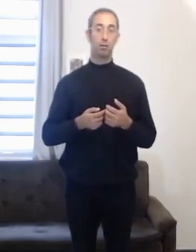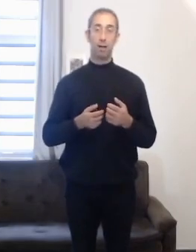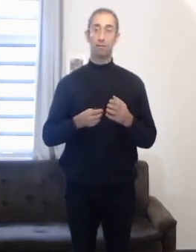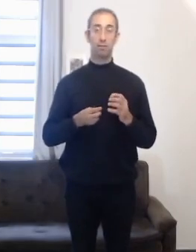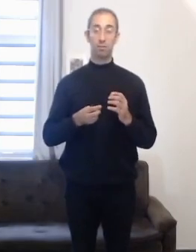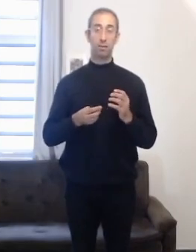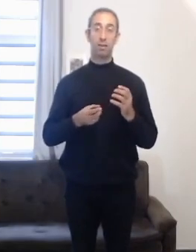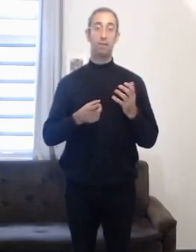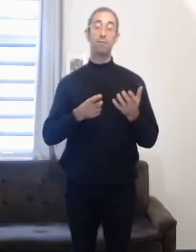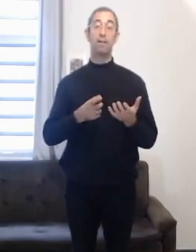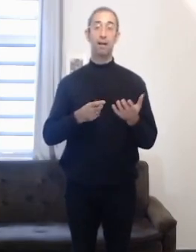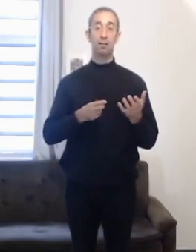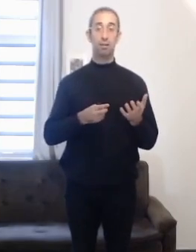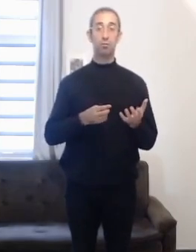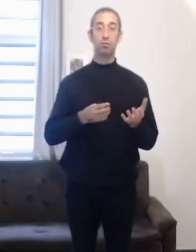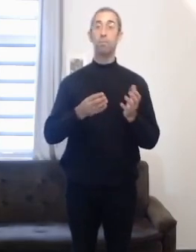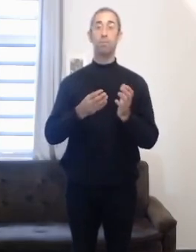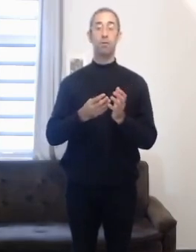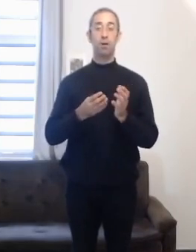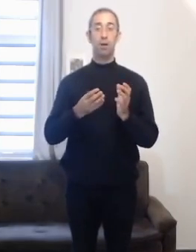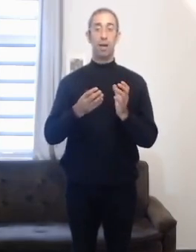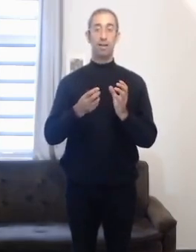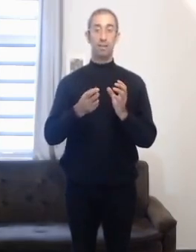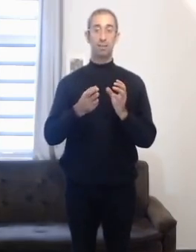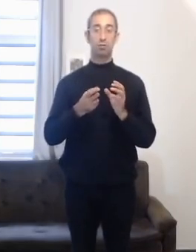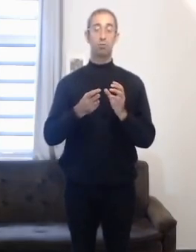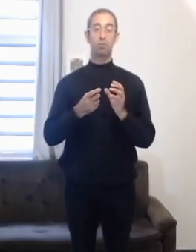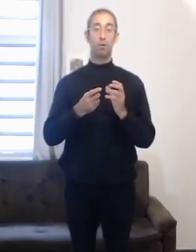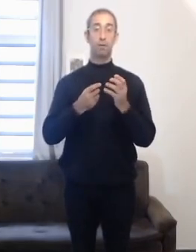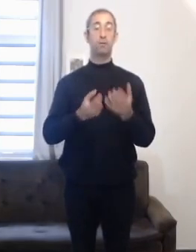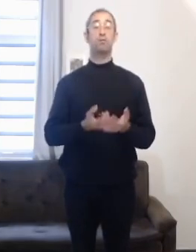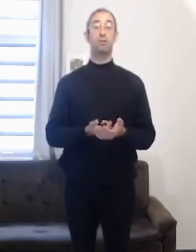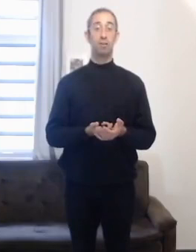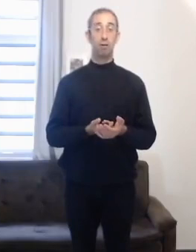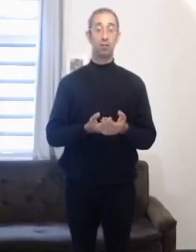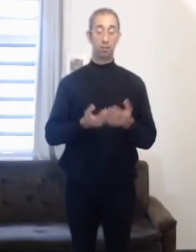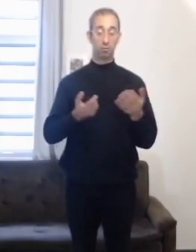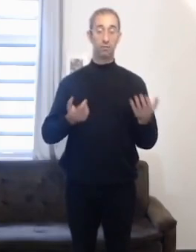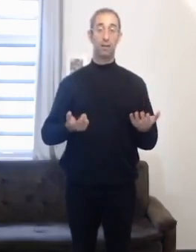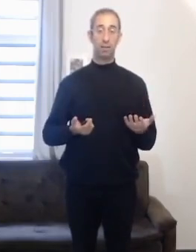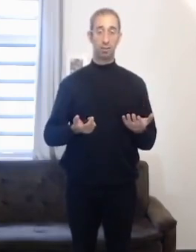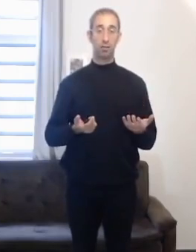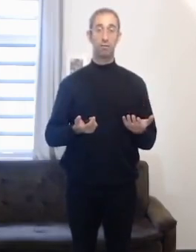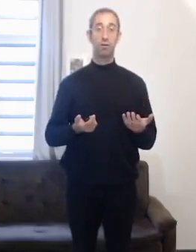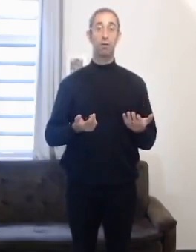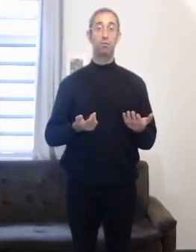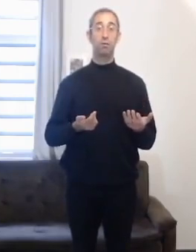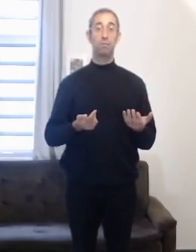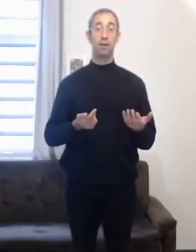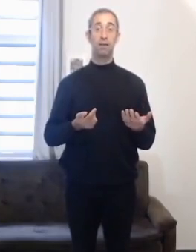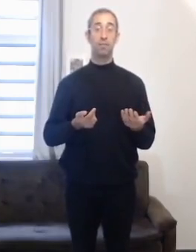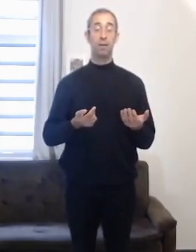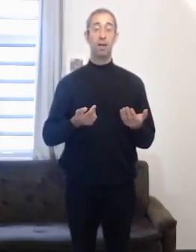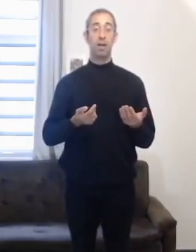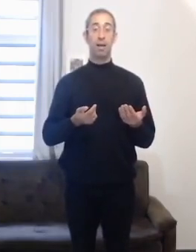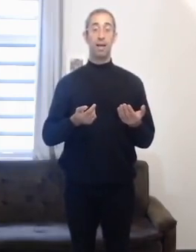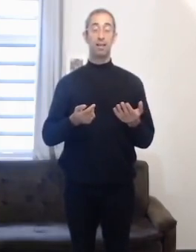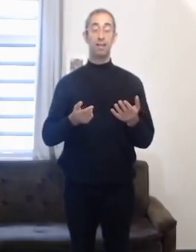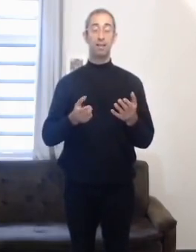levantamento bibliográfico, vocês podem refinar tanto essa questão do problema social, né, da justificativa, quanto